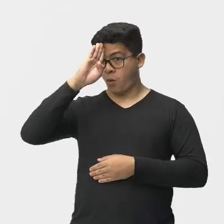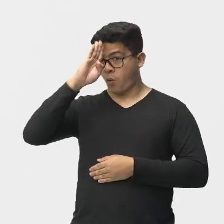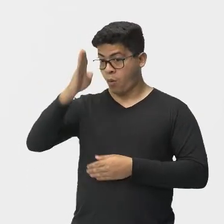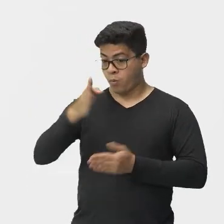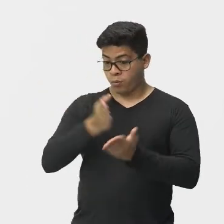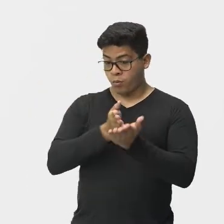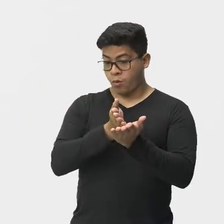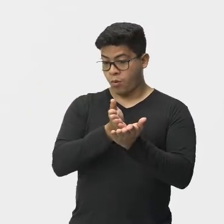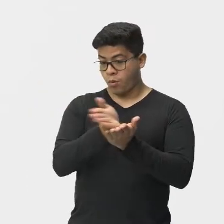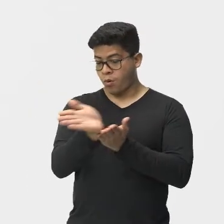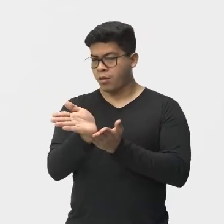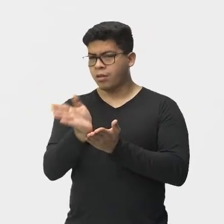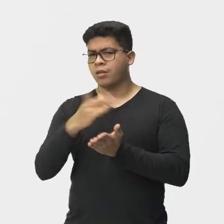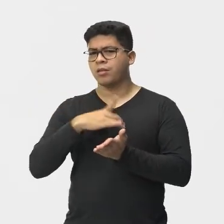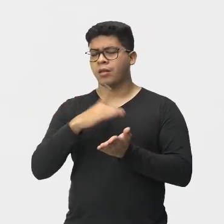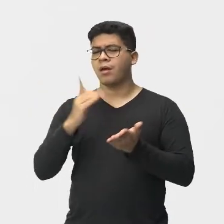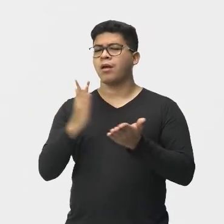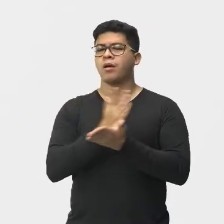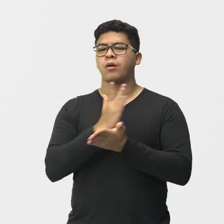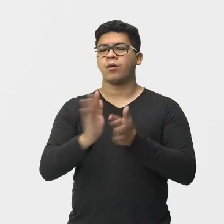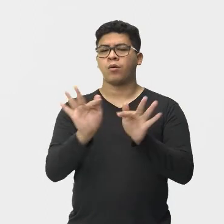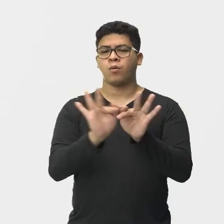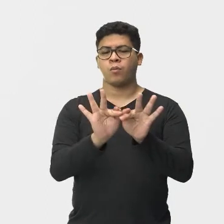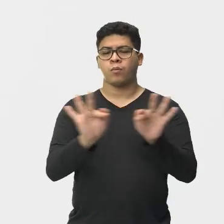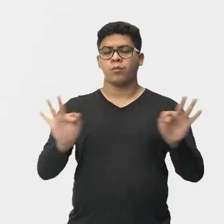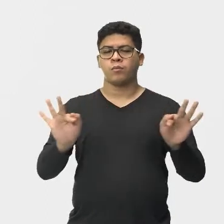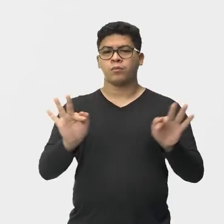algumas frasezinhas, tá certo?